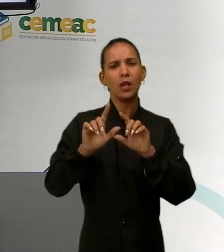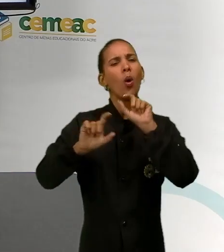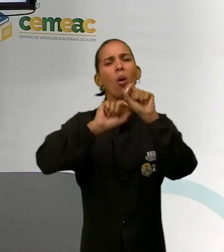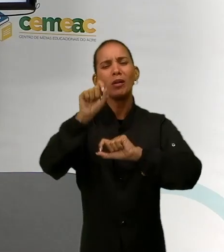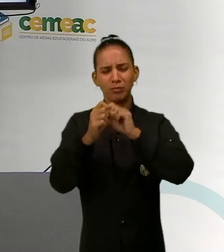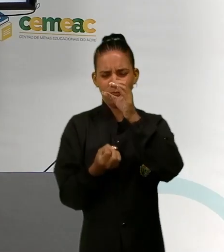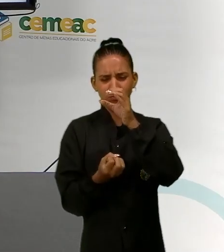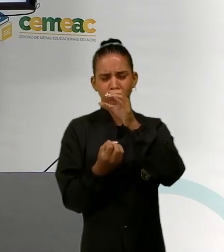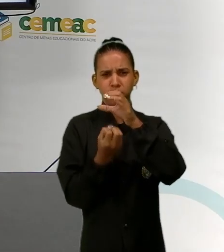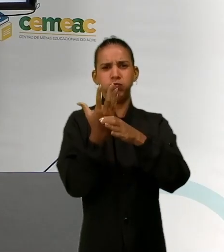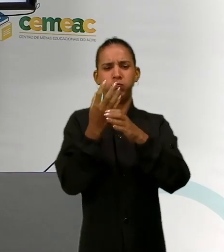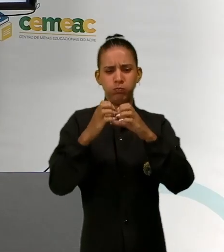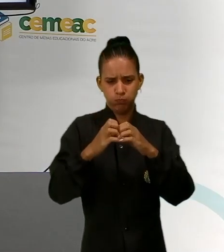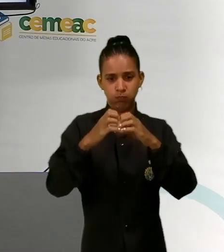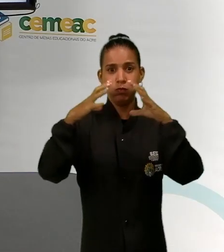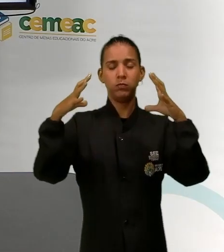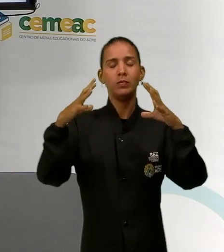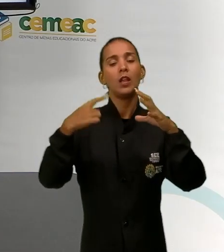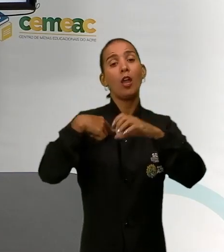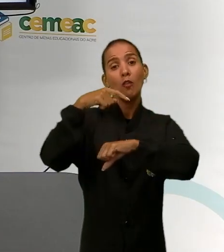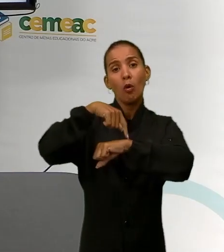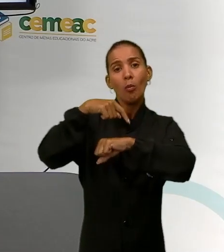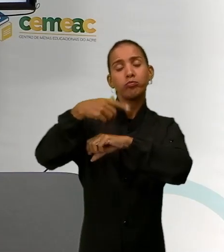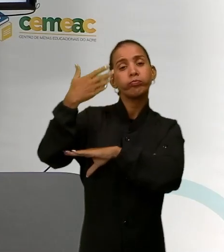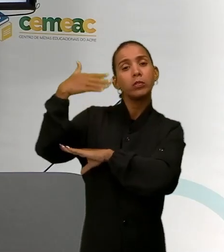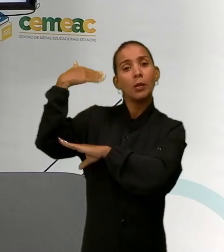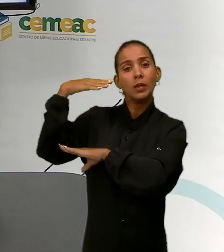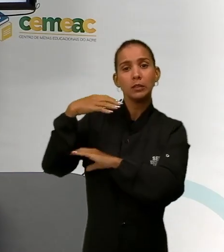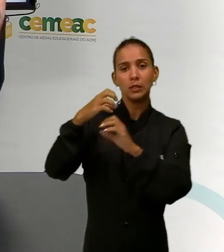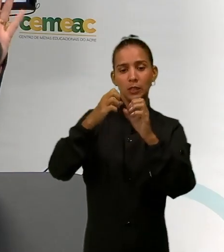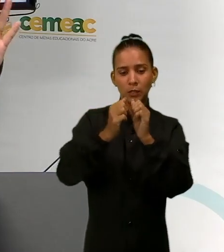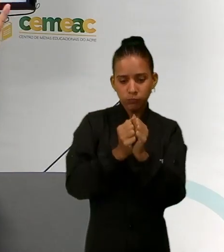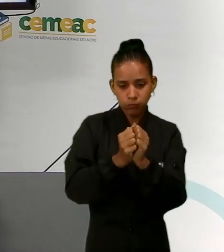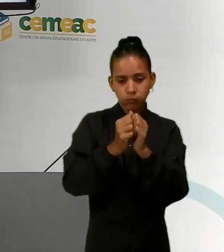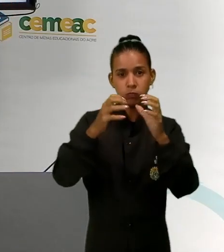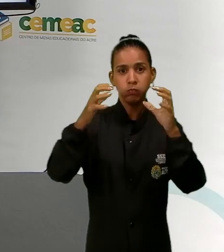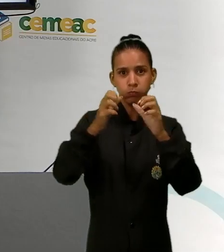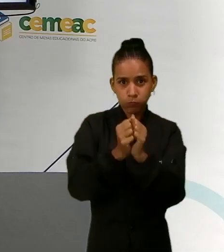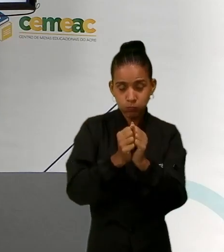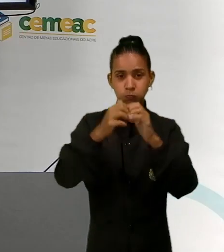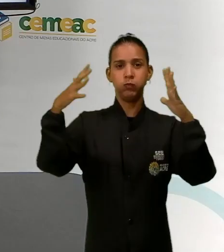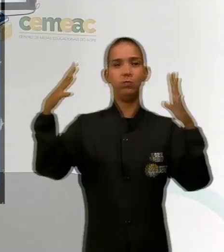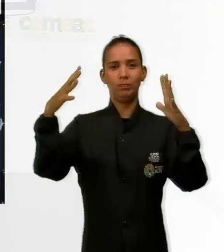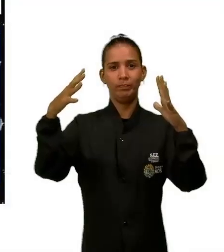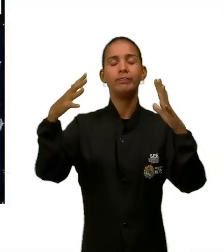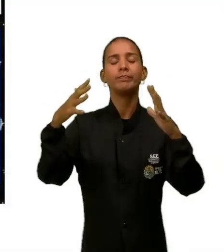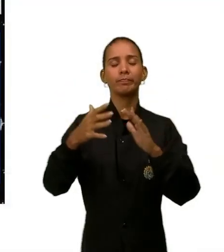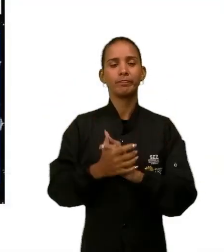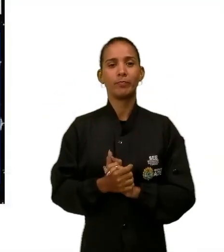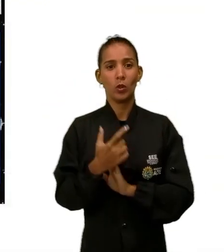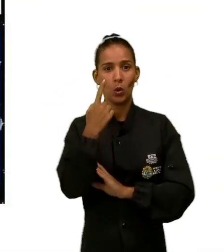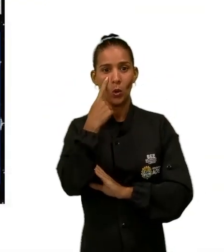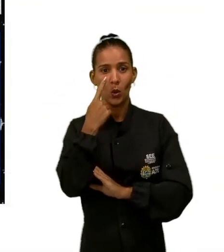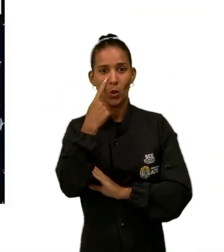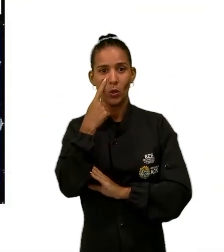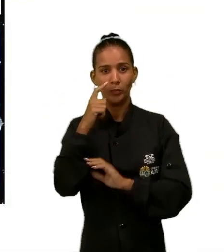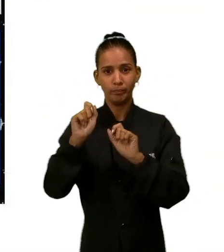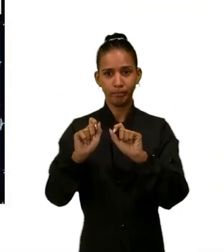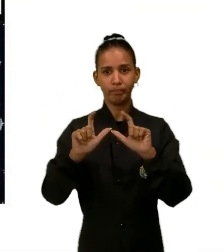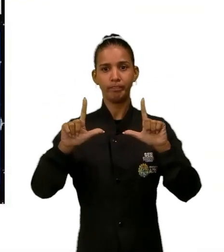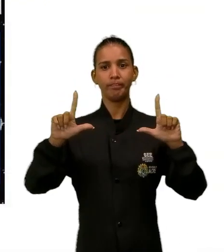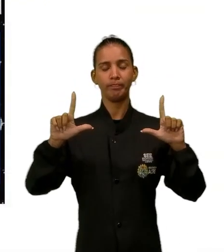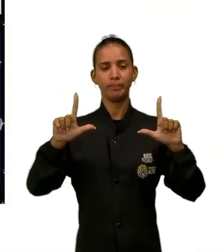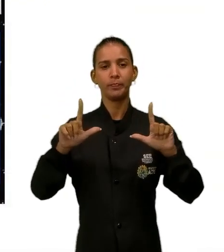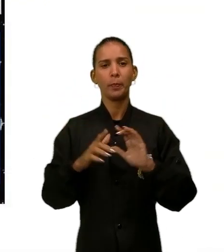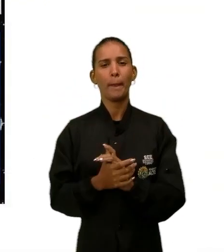Foi um momento ali que teve uma implosão e uma explosão. Vamos aqui para a tela. Ó. Aqui no início do